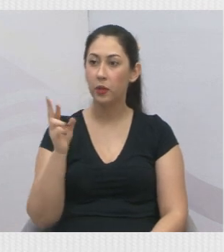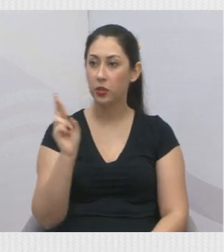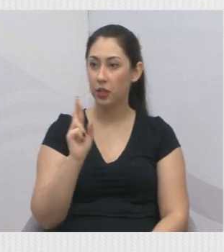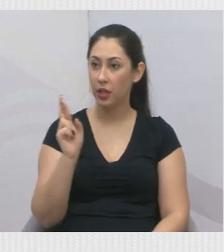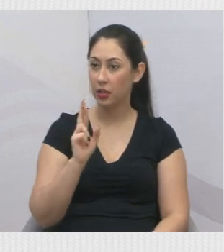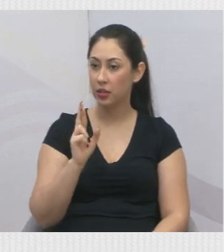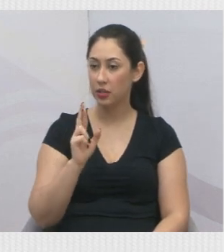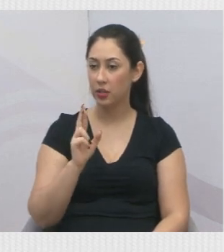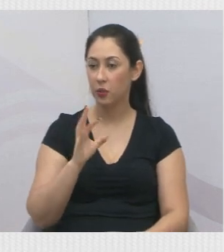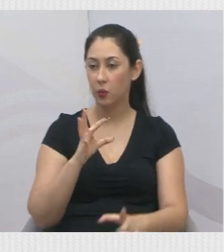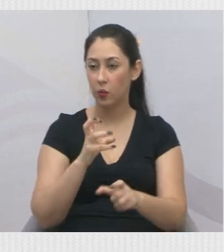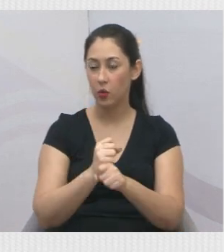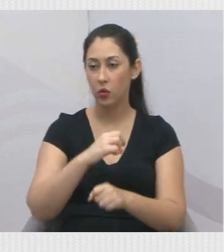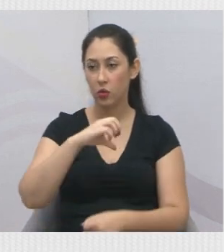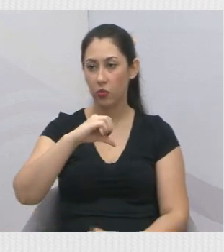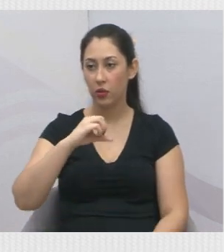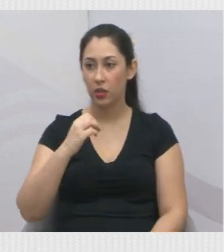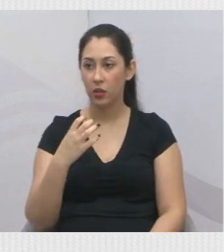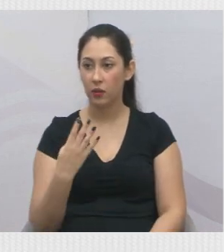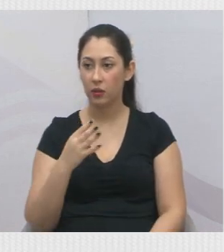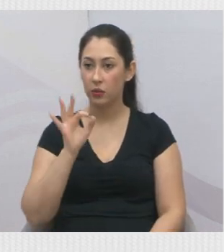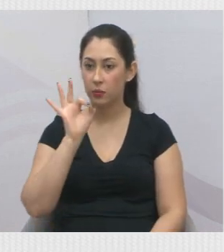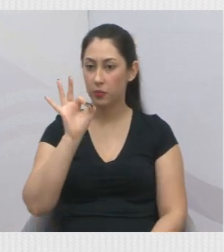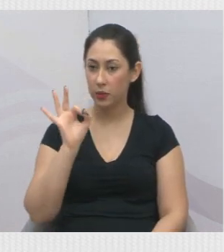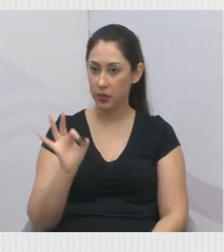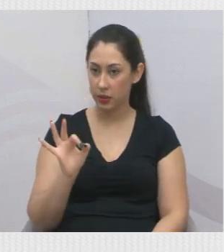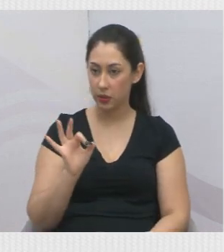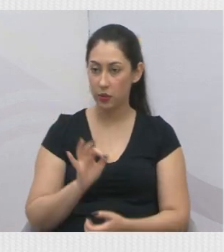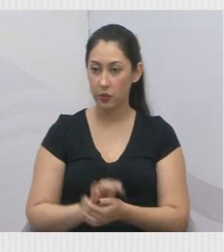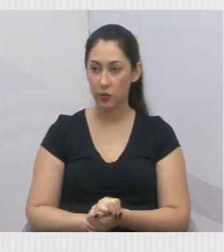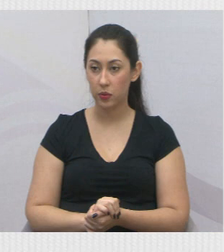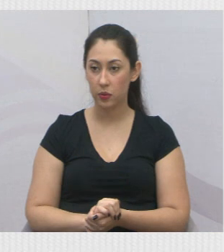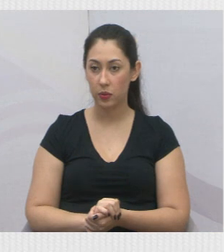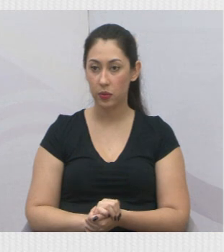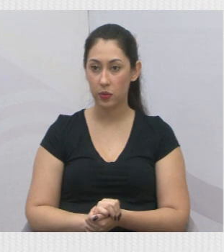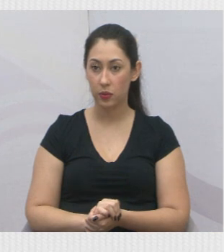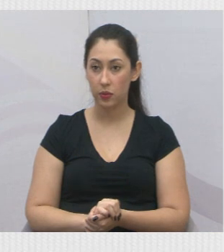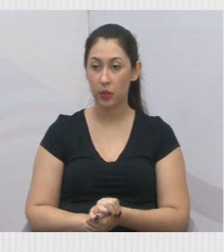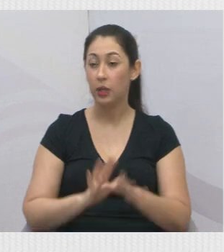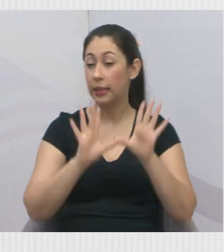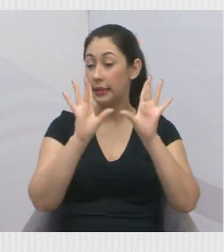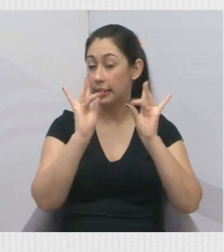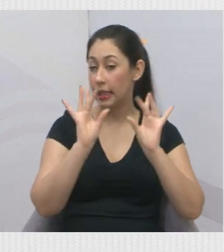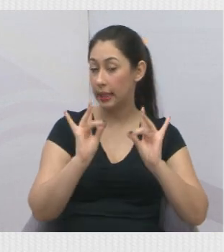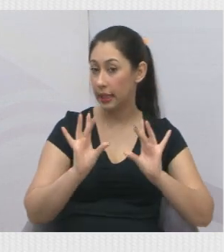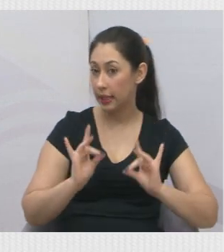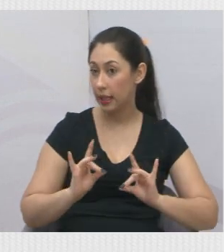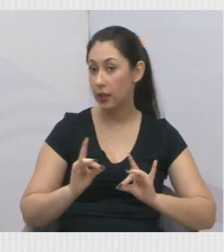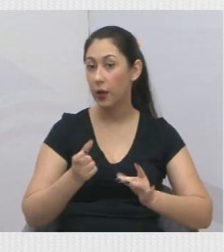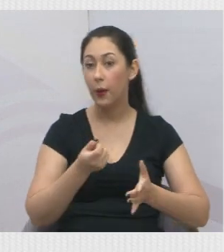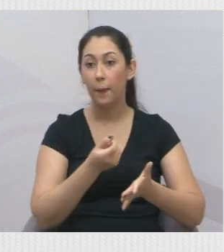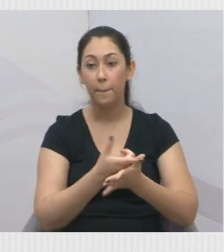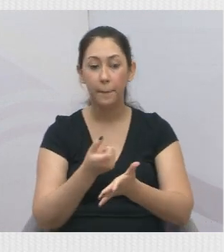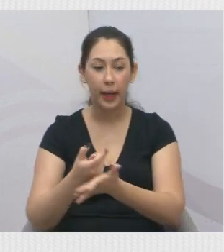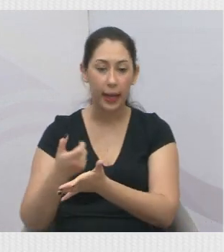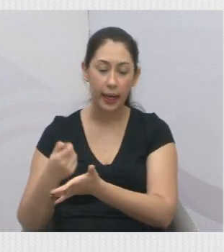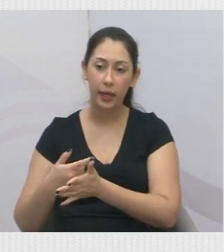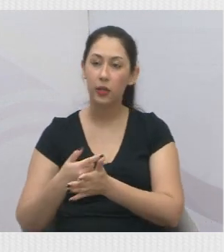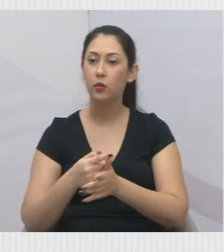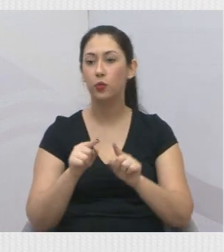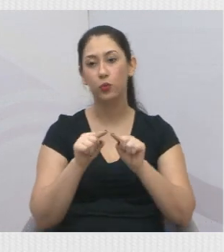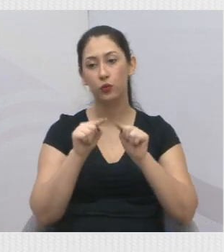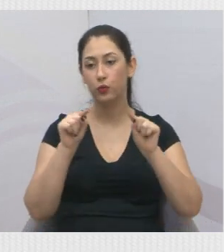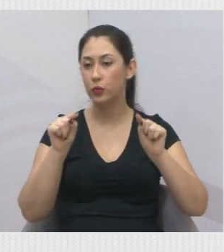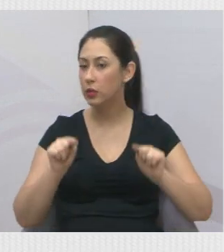880.221, atingindo 94%. Deste montante, detalho com a despesa de pessoal e encargos do